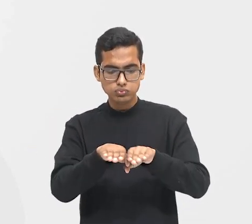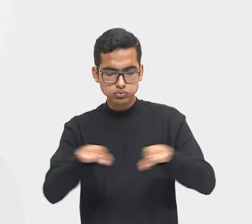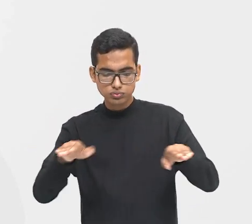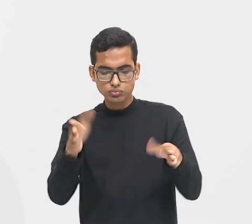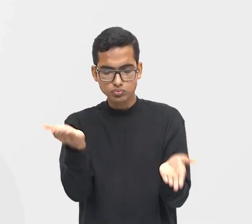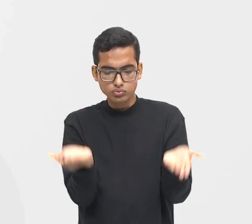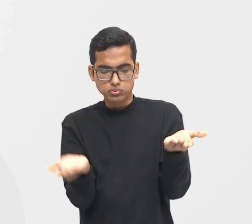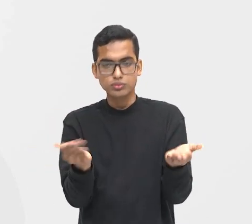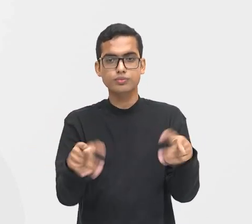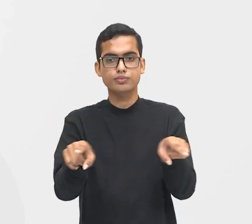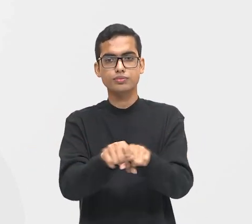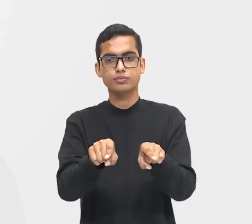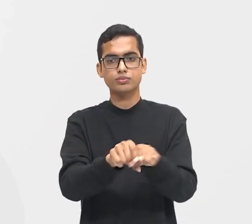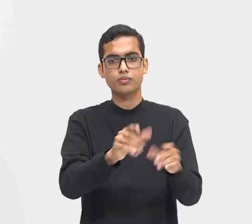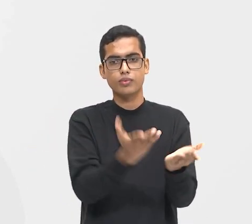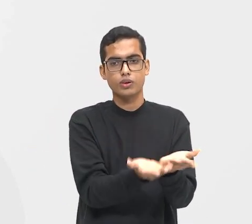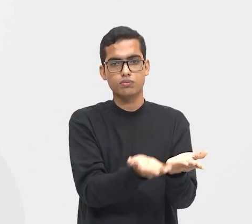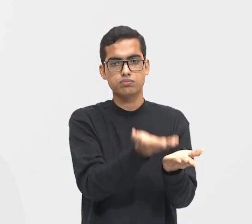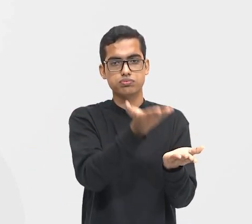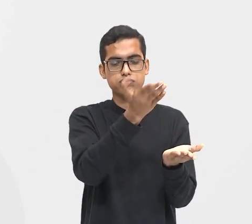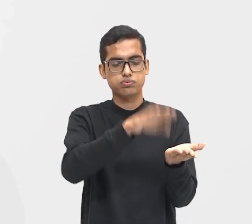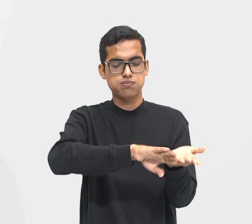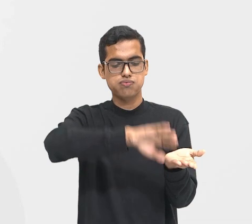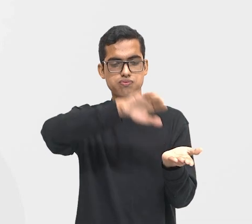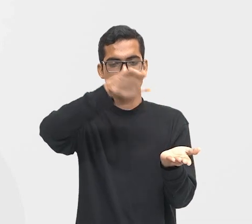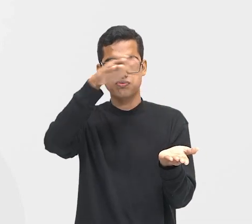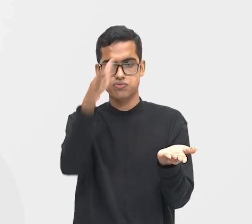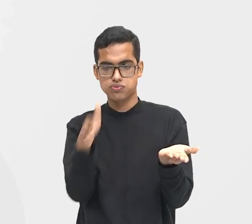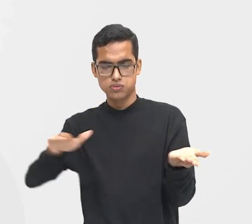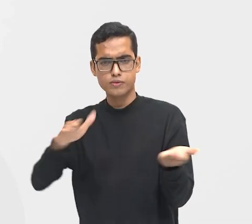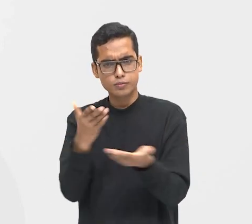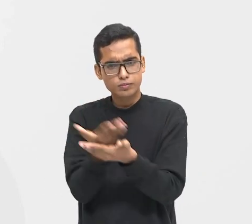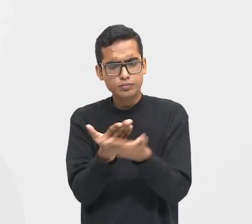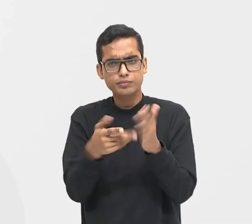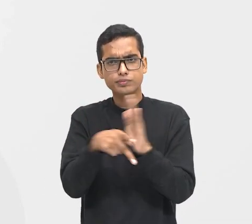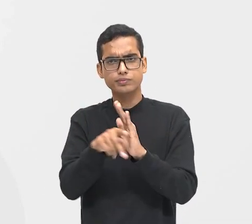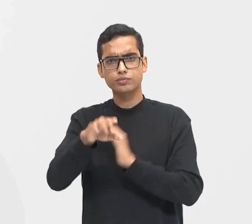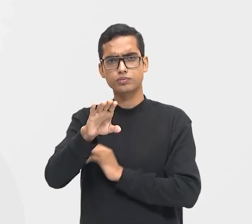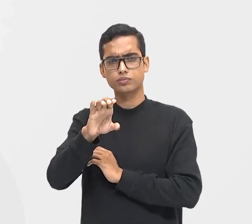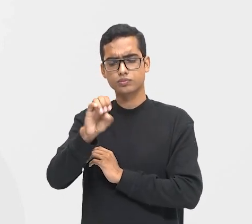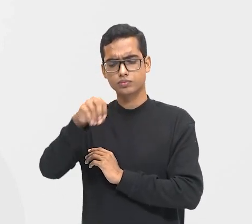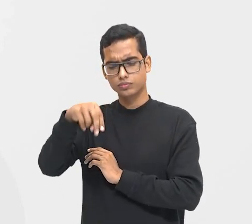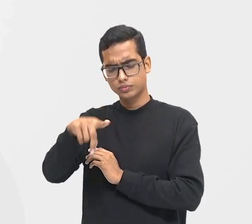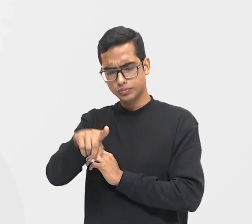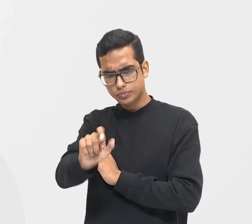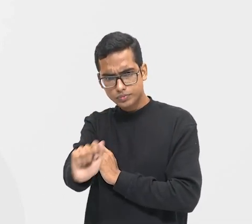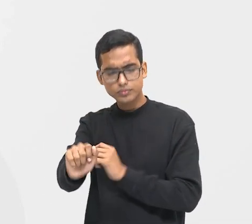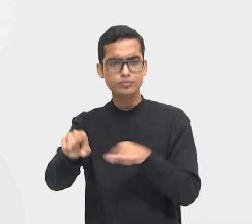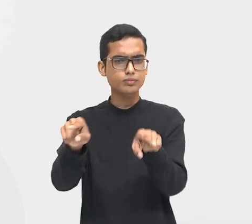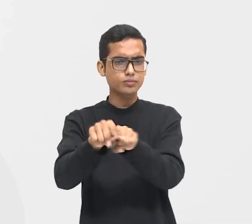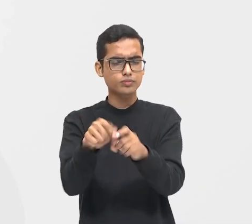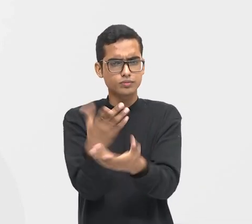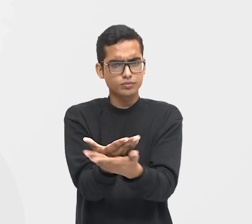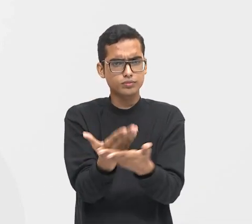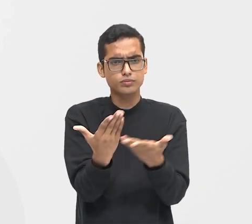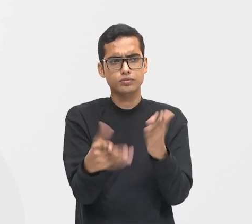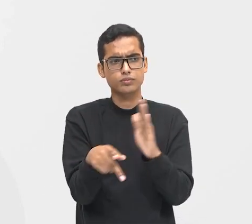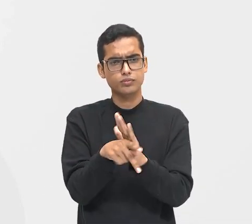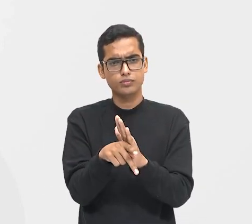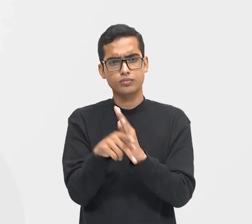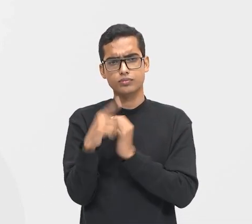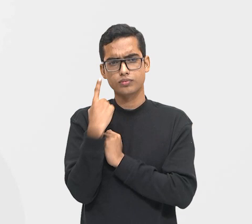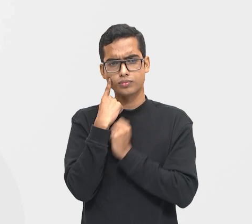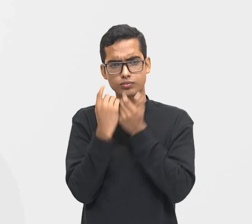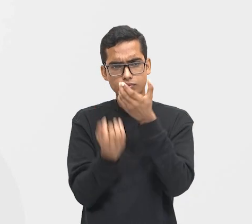onda, até a crista. Então, quando a gente estiver estudando ali sobre ondas, né, a gente já viu que essa perturbação ali